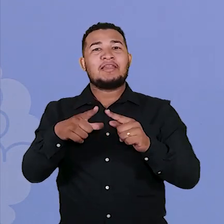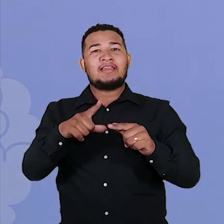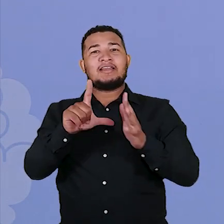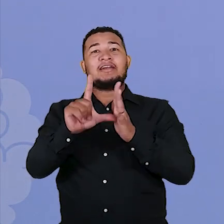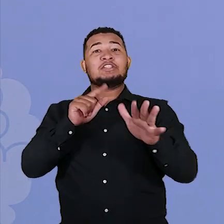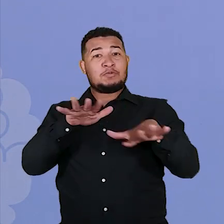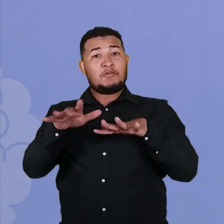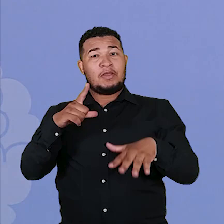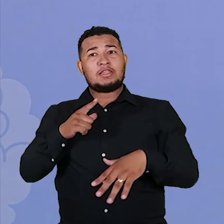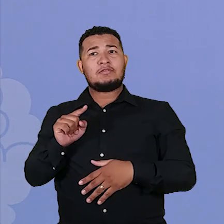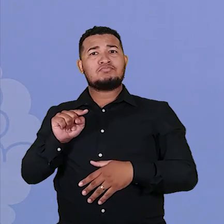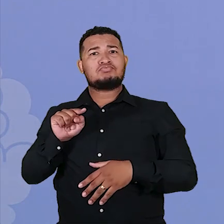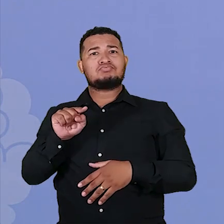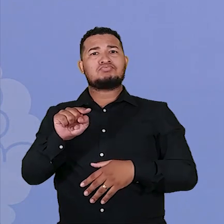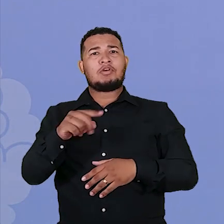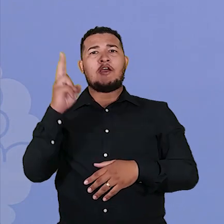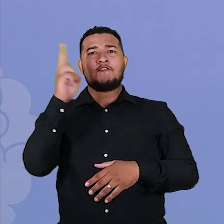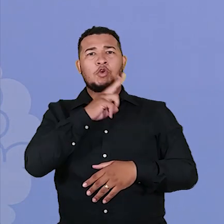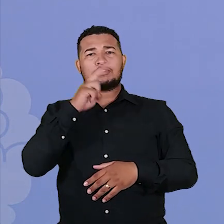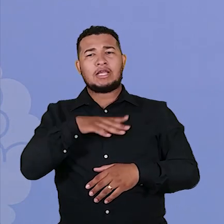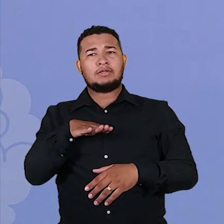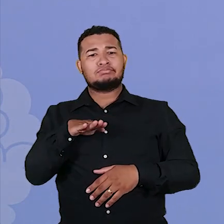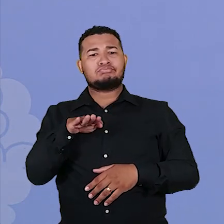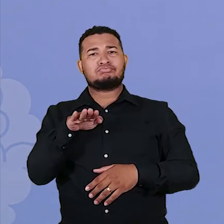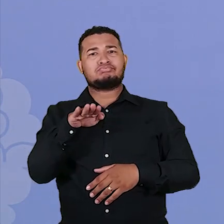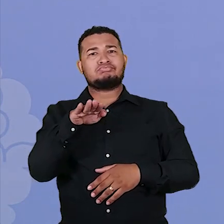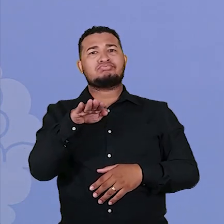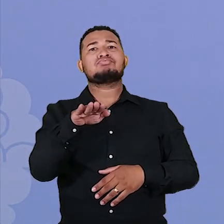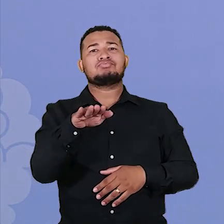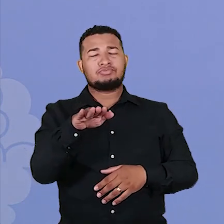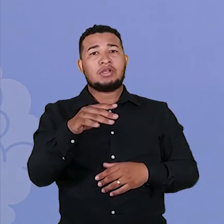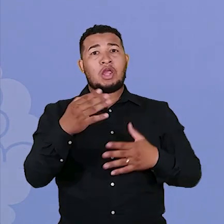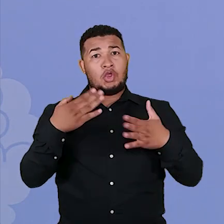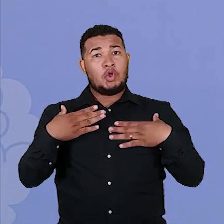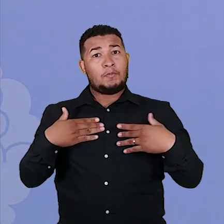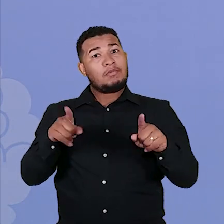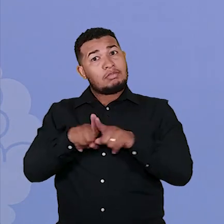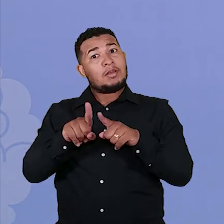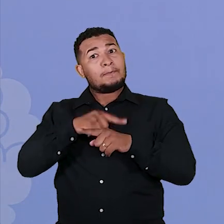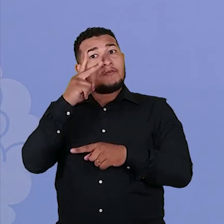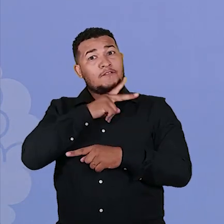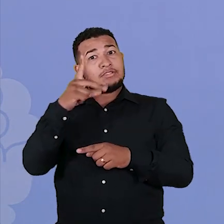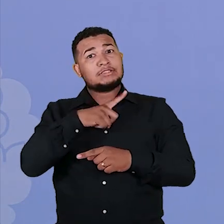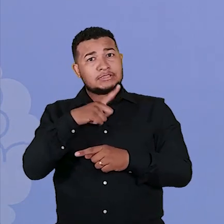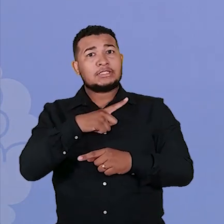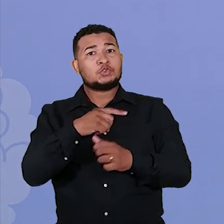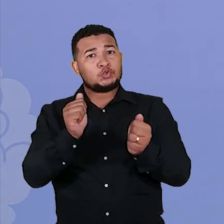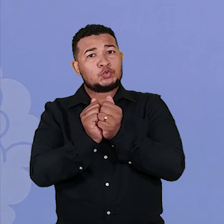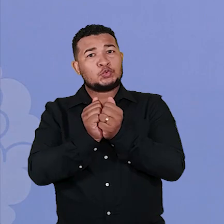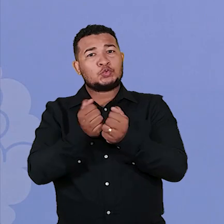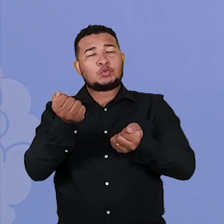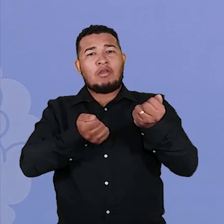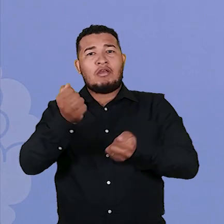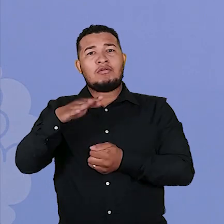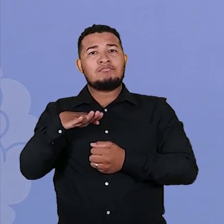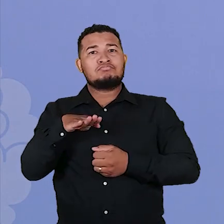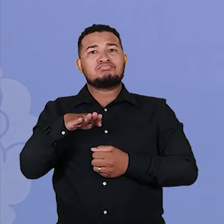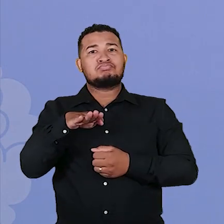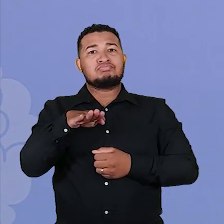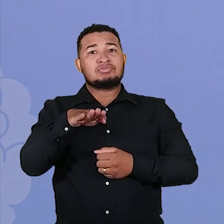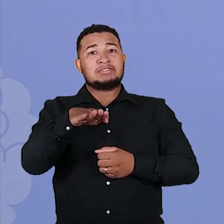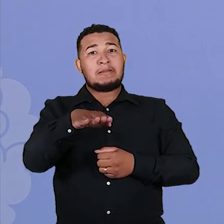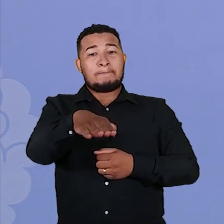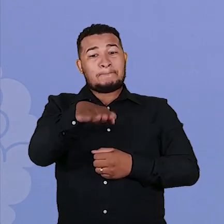uniforme então tava lá uma velocidade constante e os seus corpos estavam nesse movimento junto com o carro